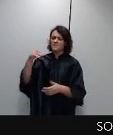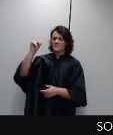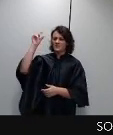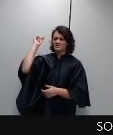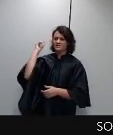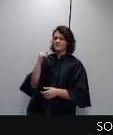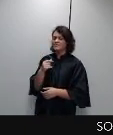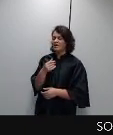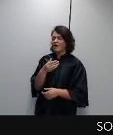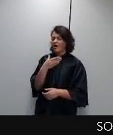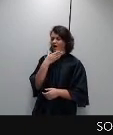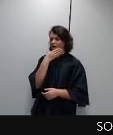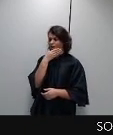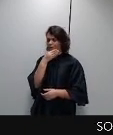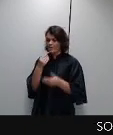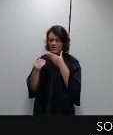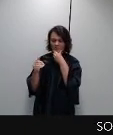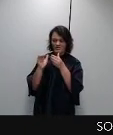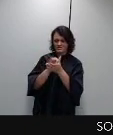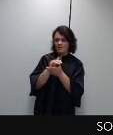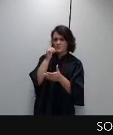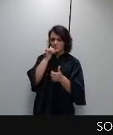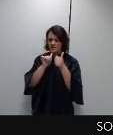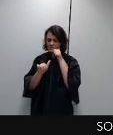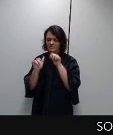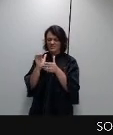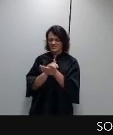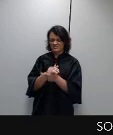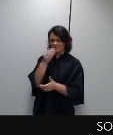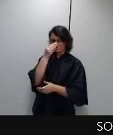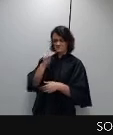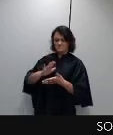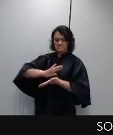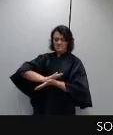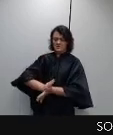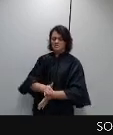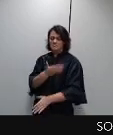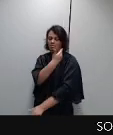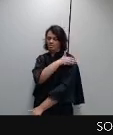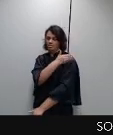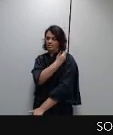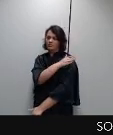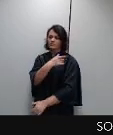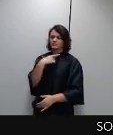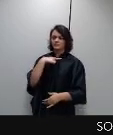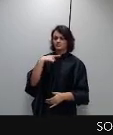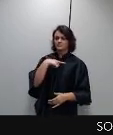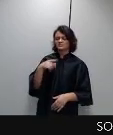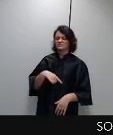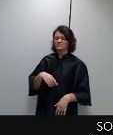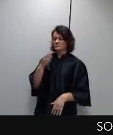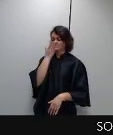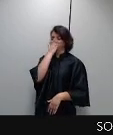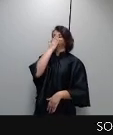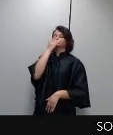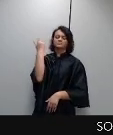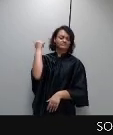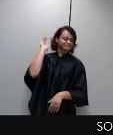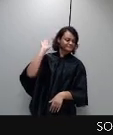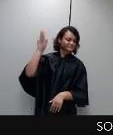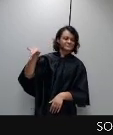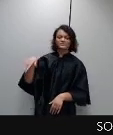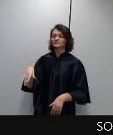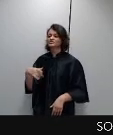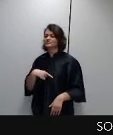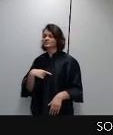homoafetiva era vista com desdém ela visto com desprezo ela Vista com deboche aí se você